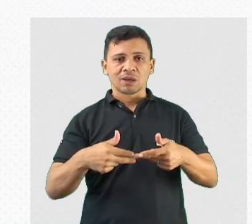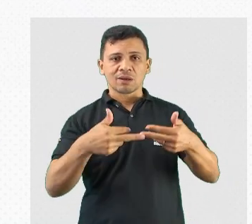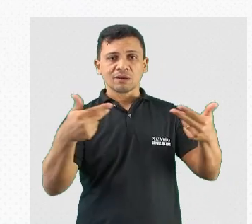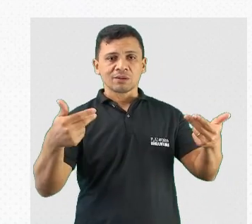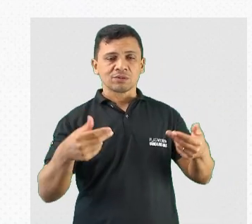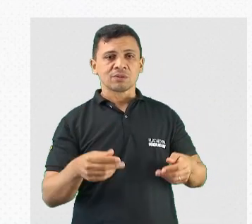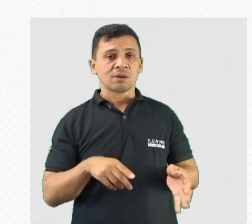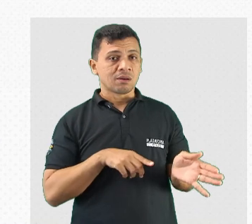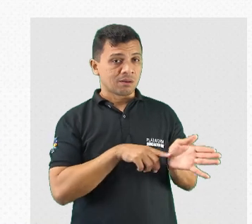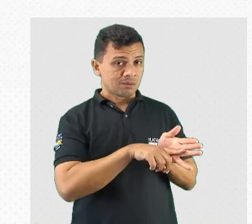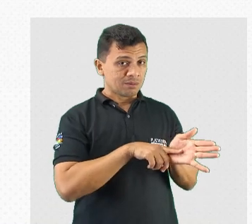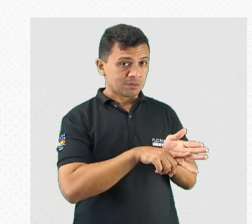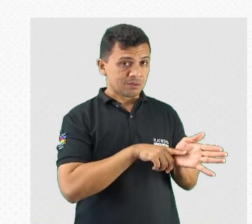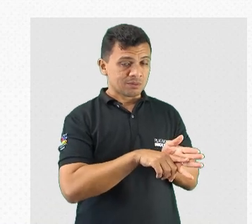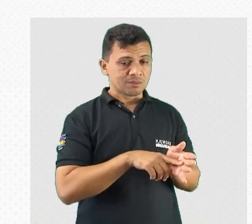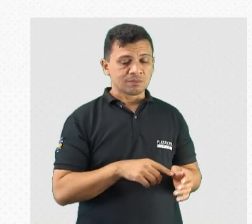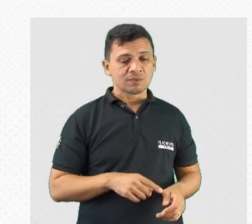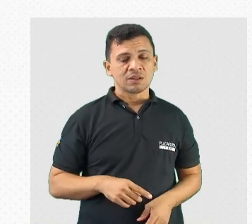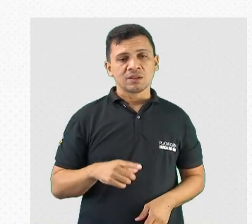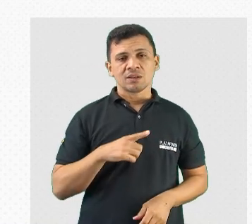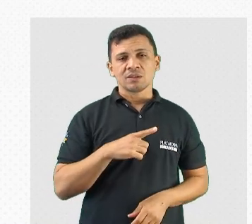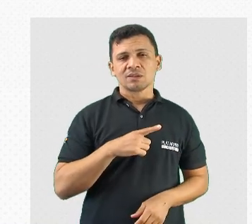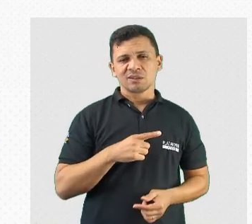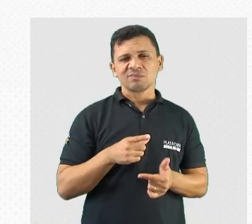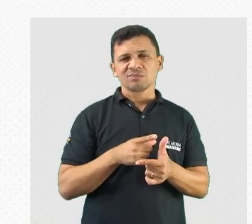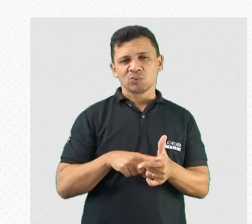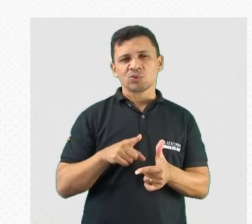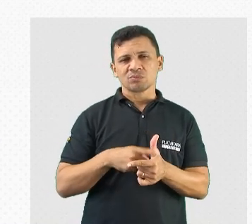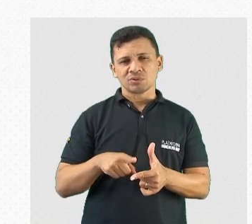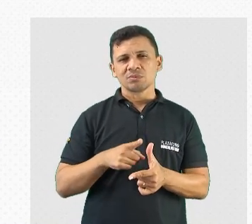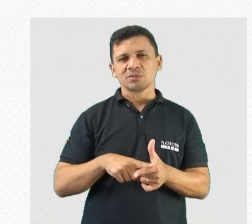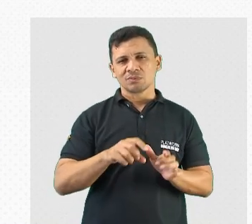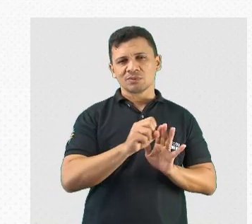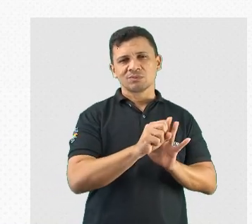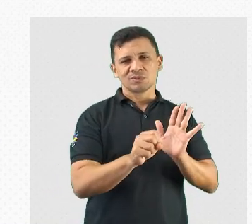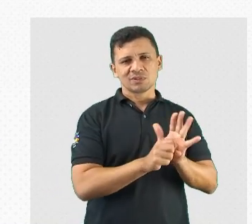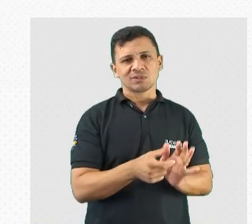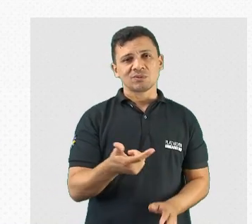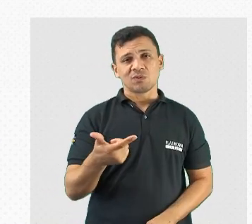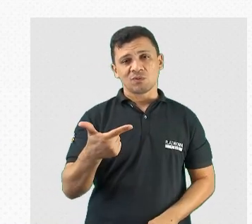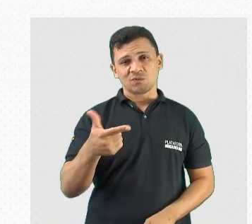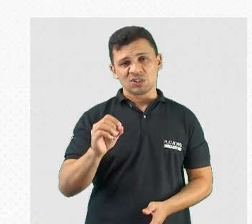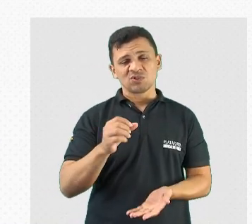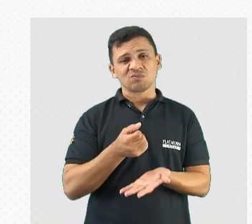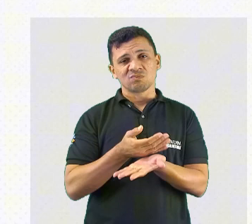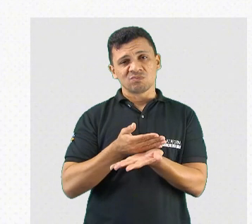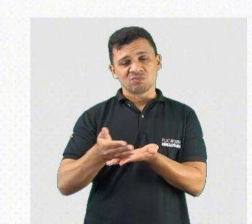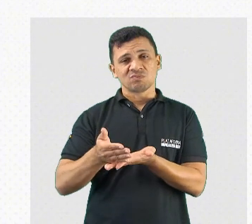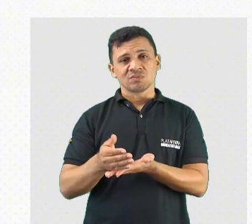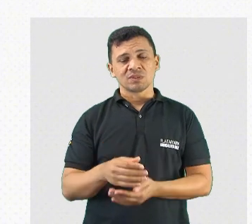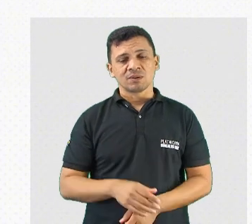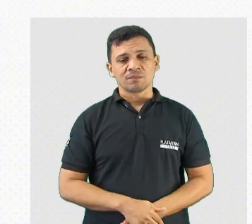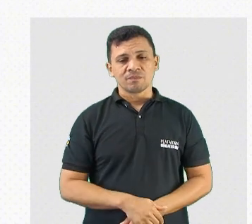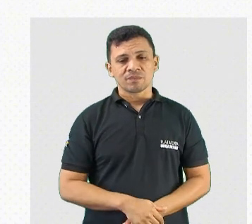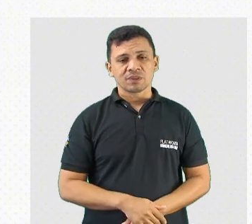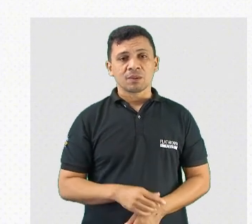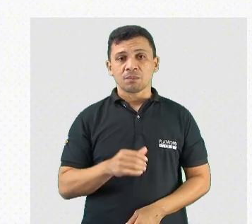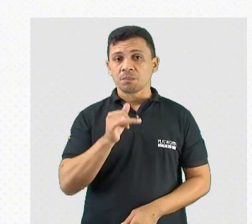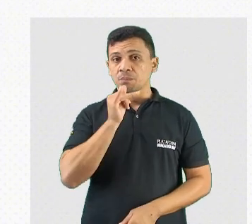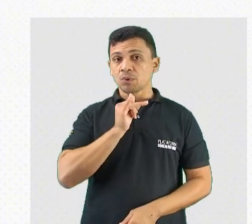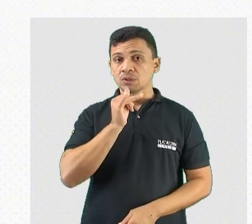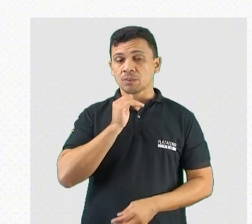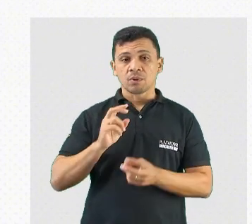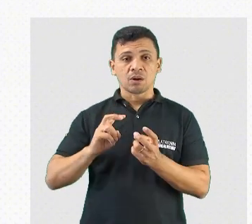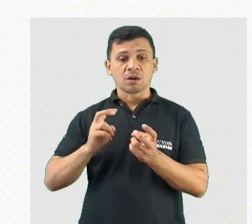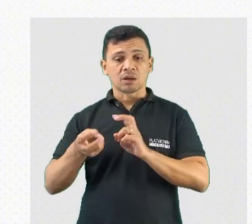à pesquisa, mas aí ainda tem muito problema no século XX, no início, com as manifestações. Por exemplo, a capoeira,